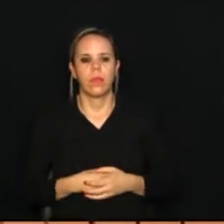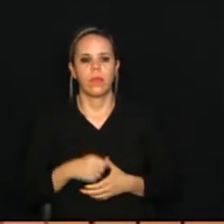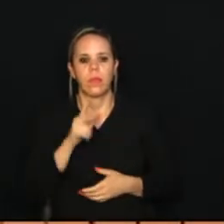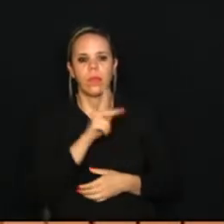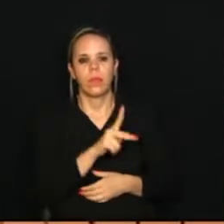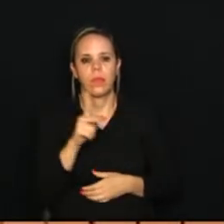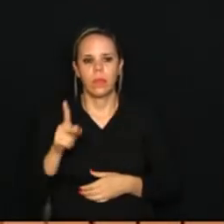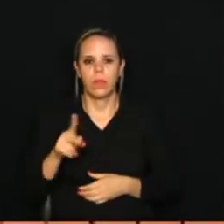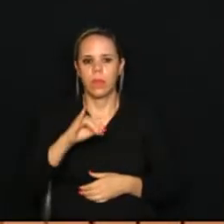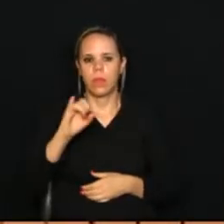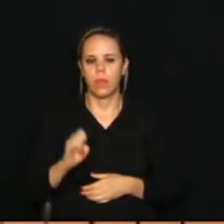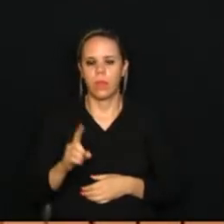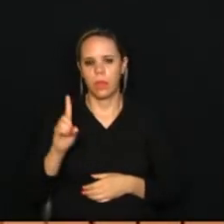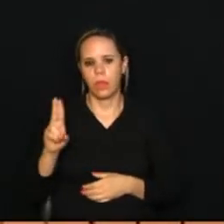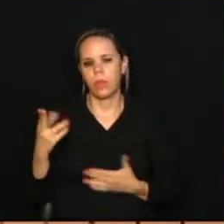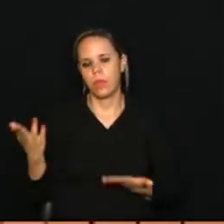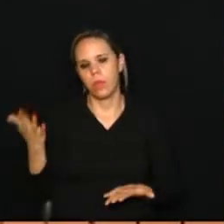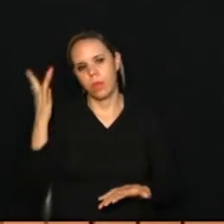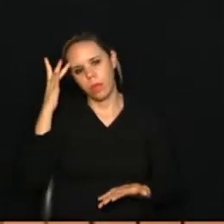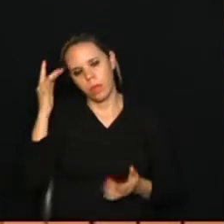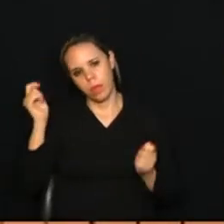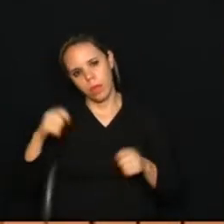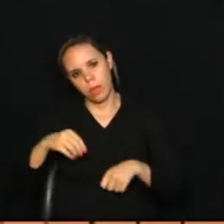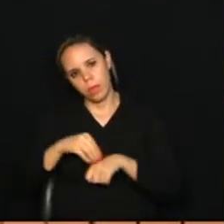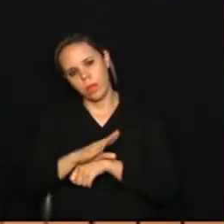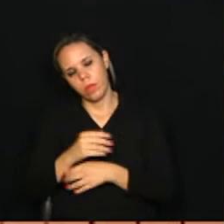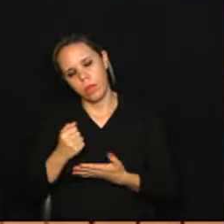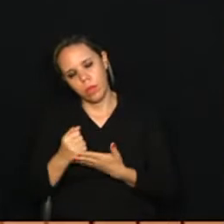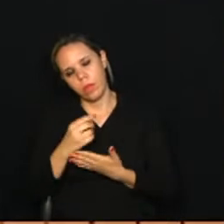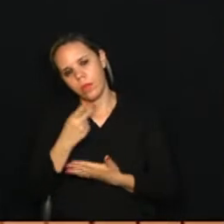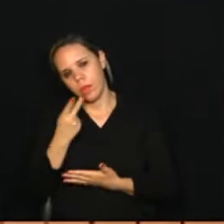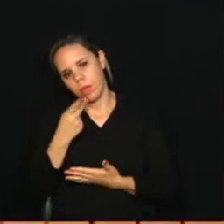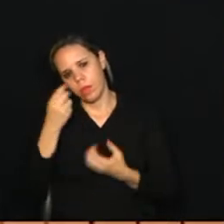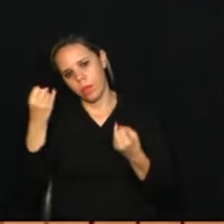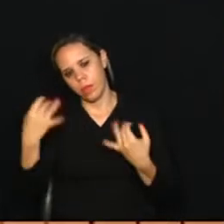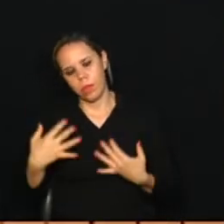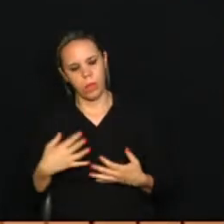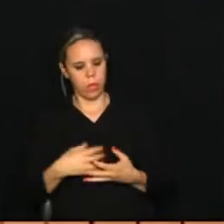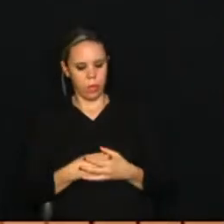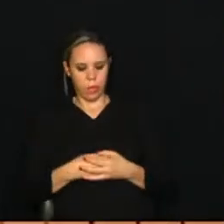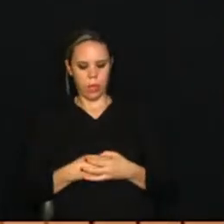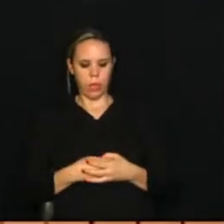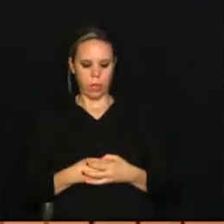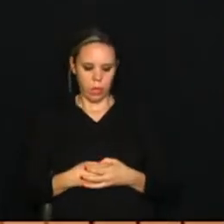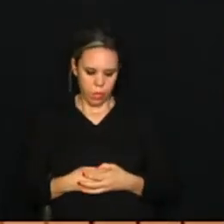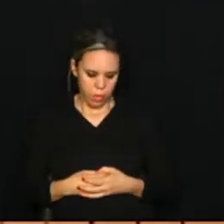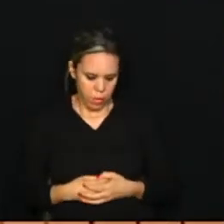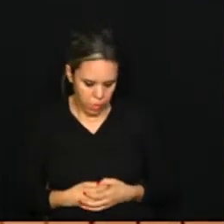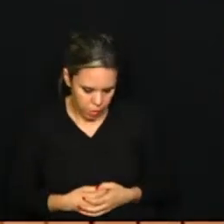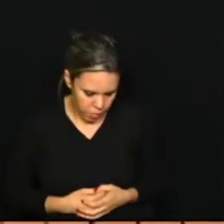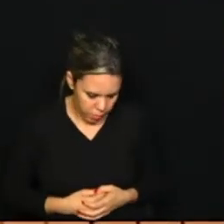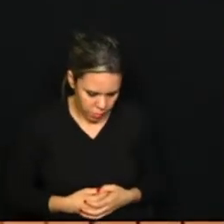professor Tadeu, o que o senhor pode, né, nos falar sobre isso? Uhum.